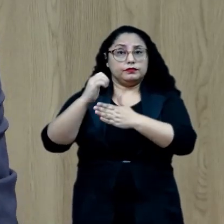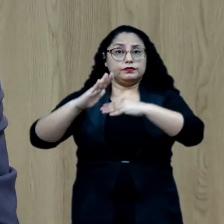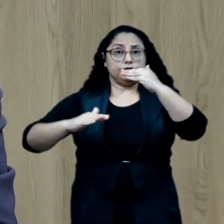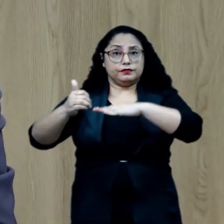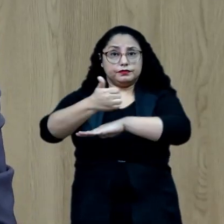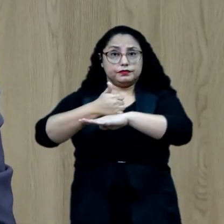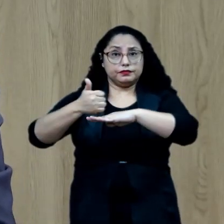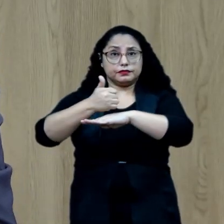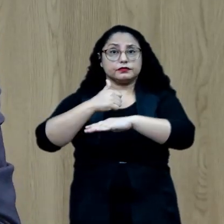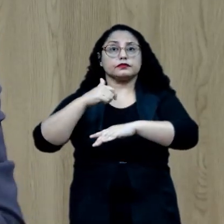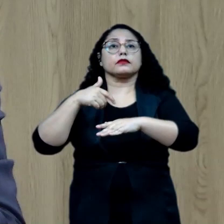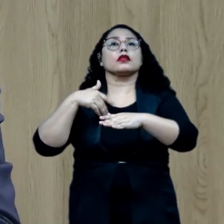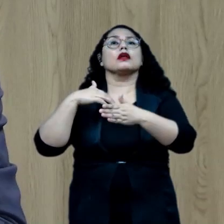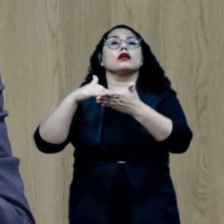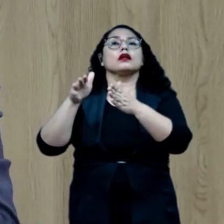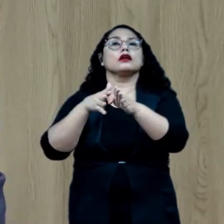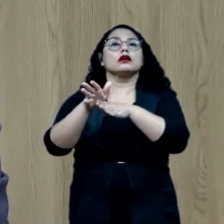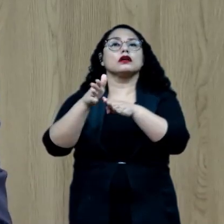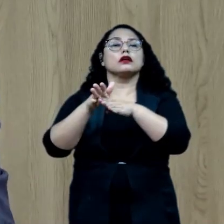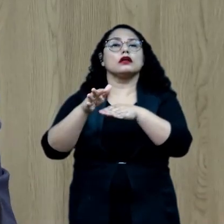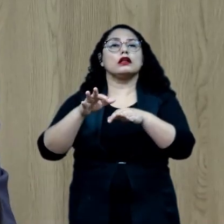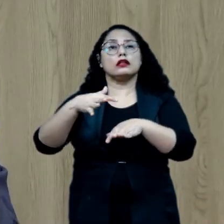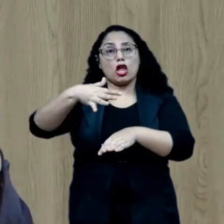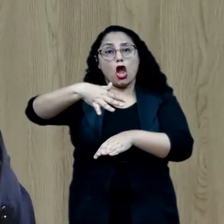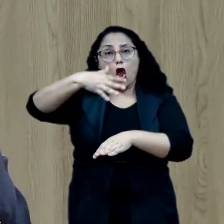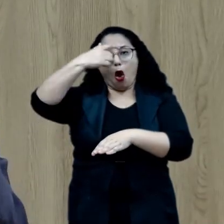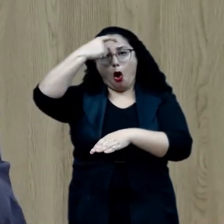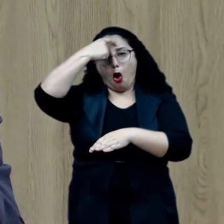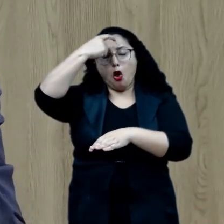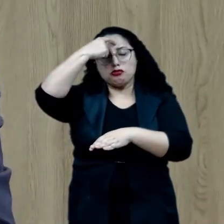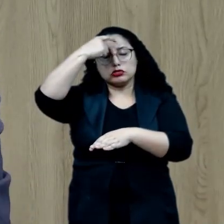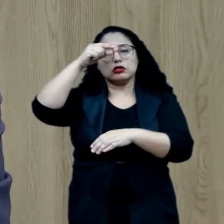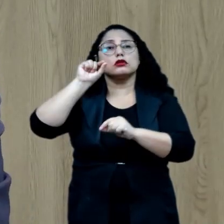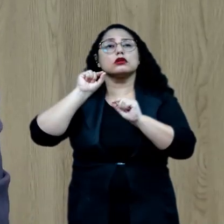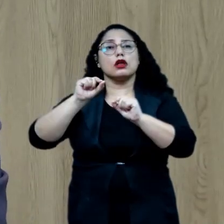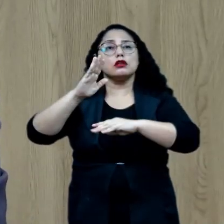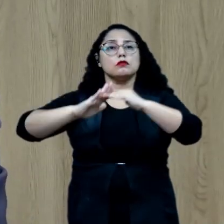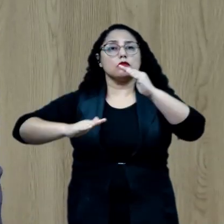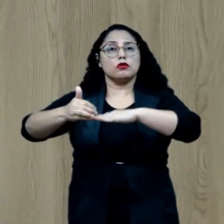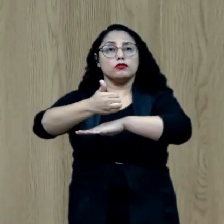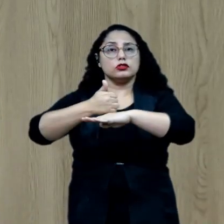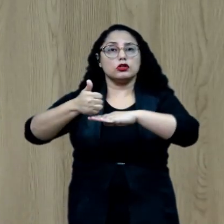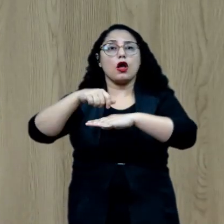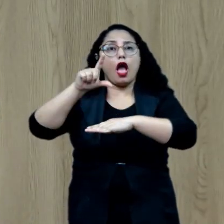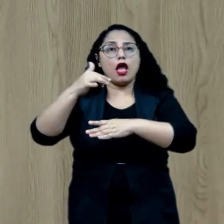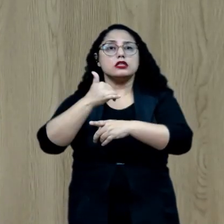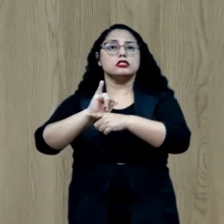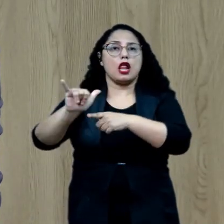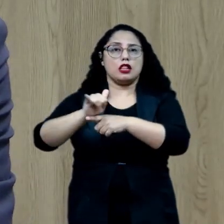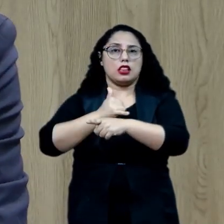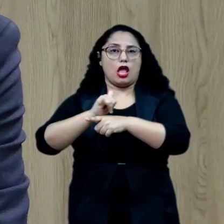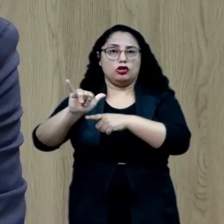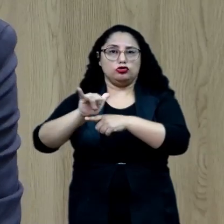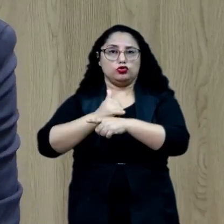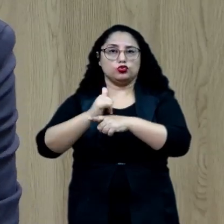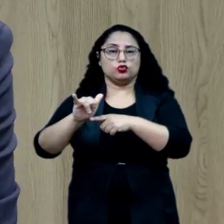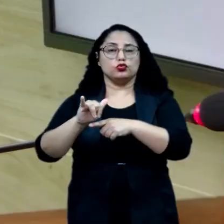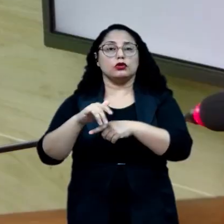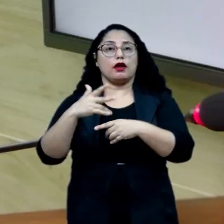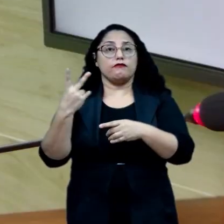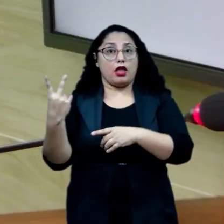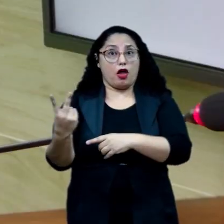de secretariado executivo, elas têm plena consciência do quanto esse profissional é estratégico. Sim, sim. Aí